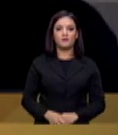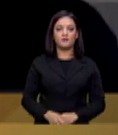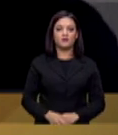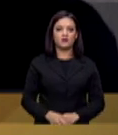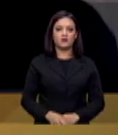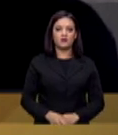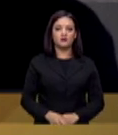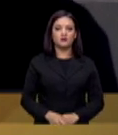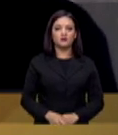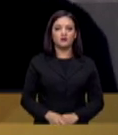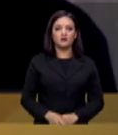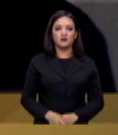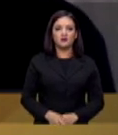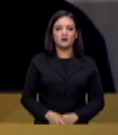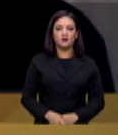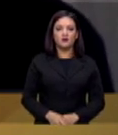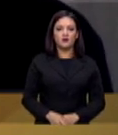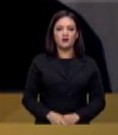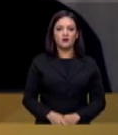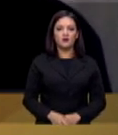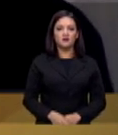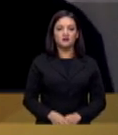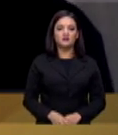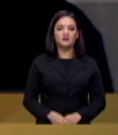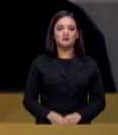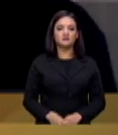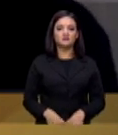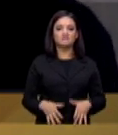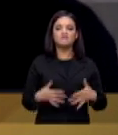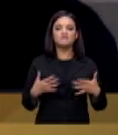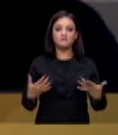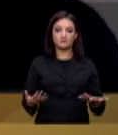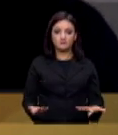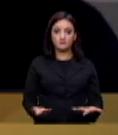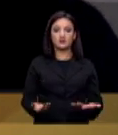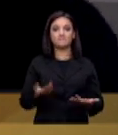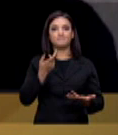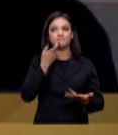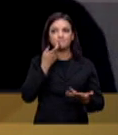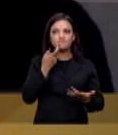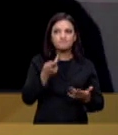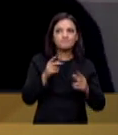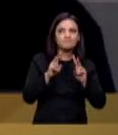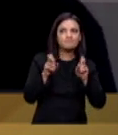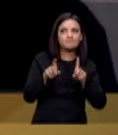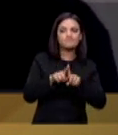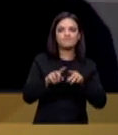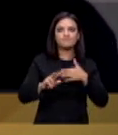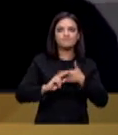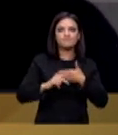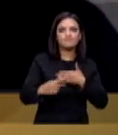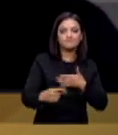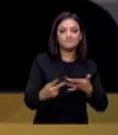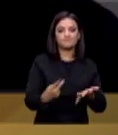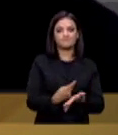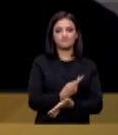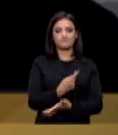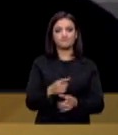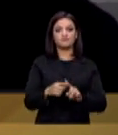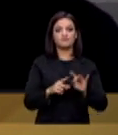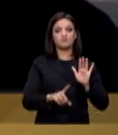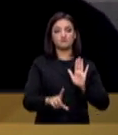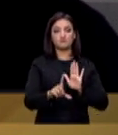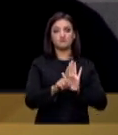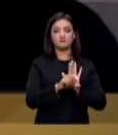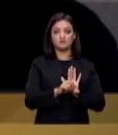das circunstâncias a serem sopesadas do ponto de vista das suas consequências e a lei de introdução